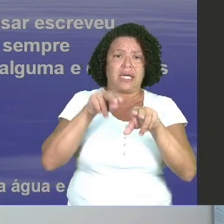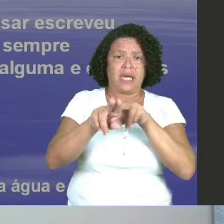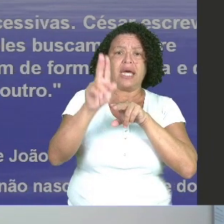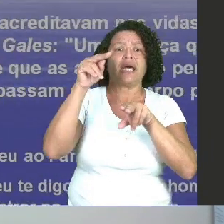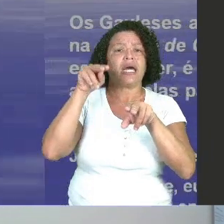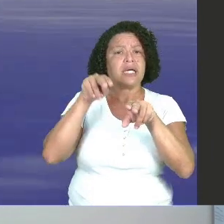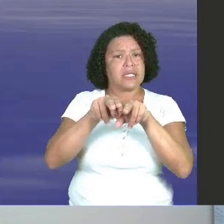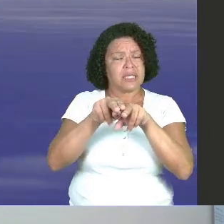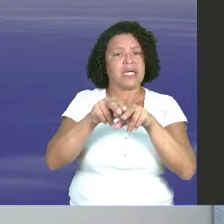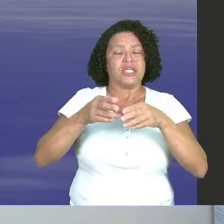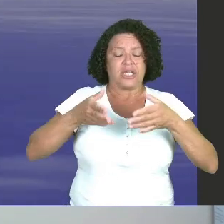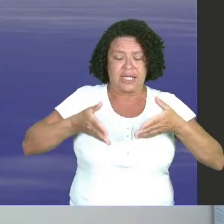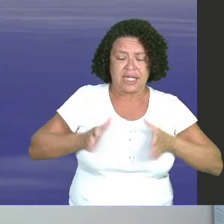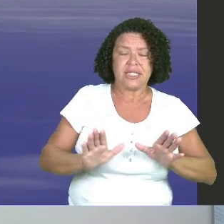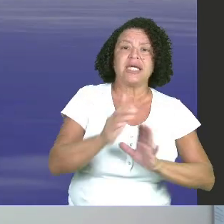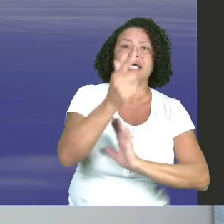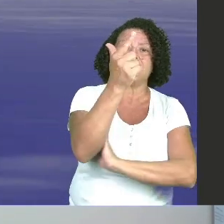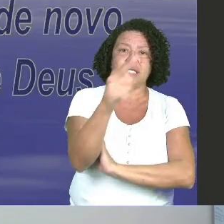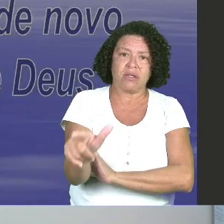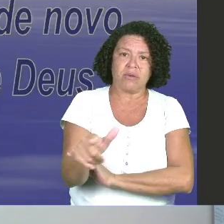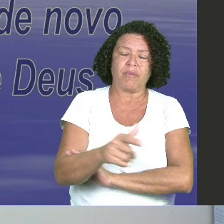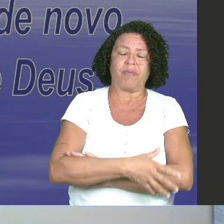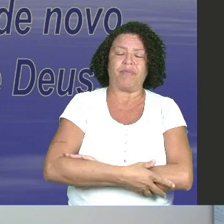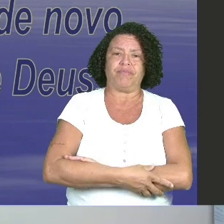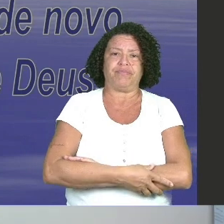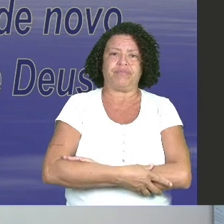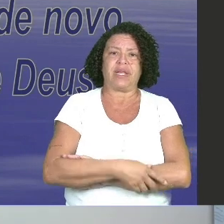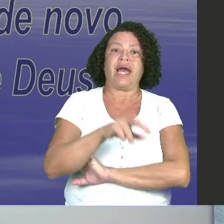de renascimento.